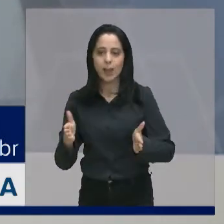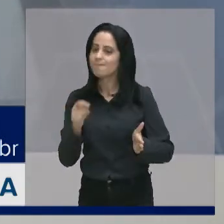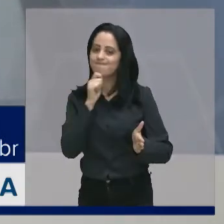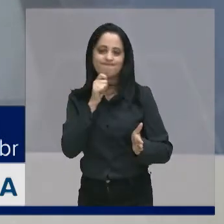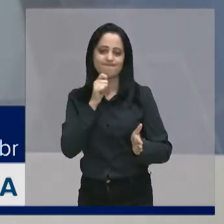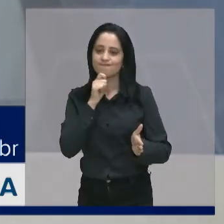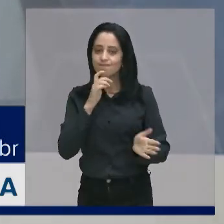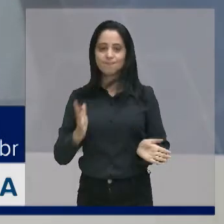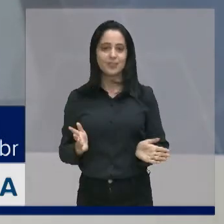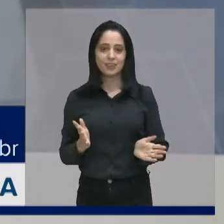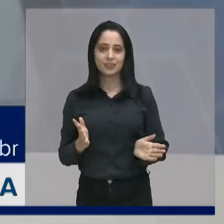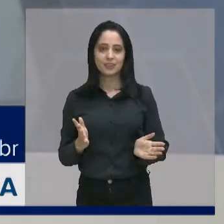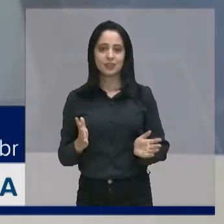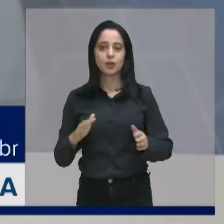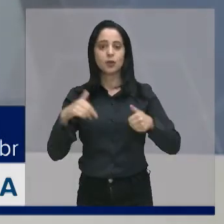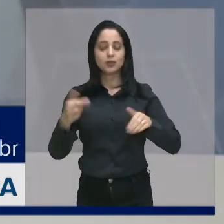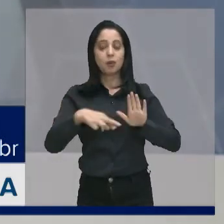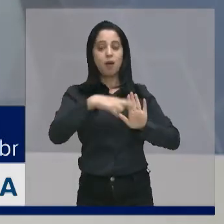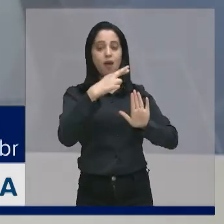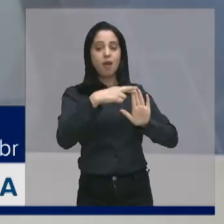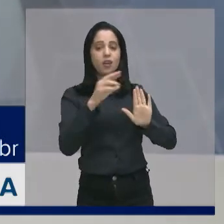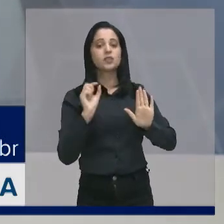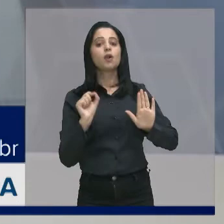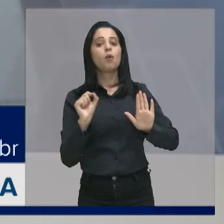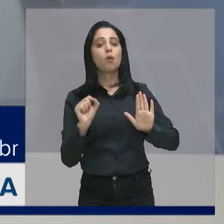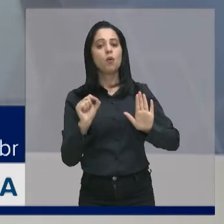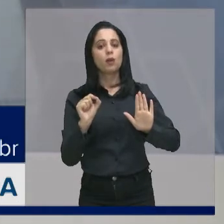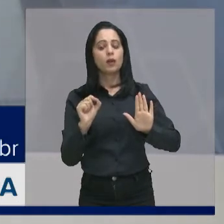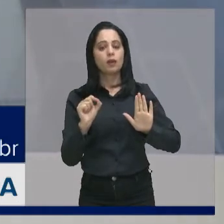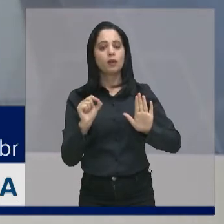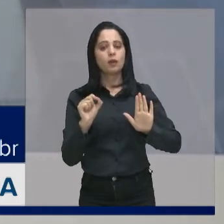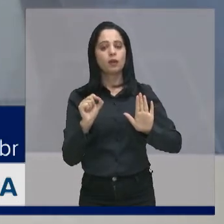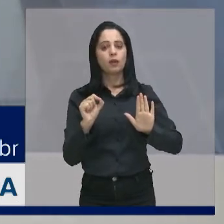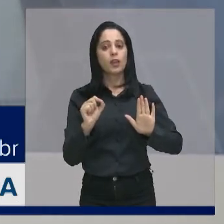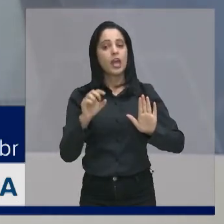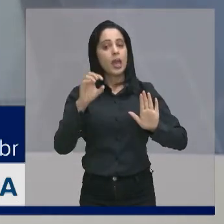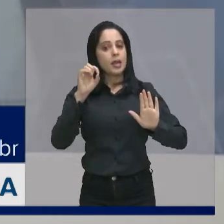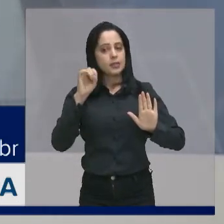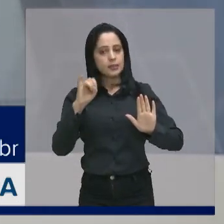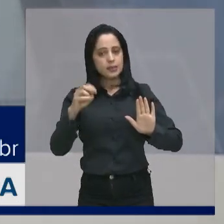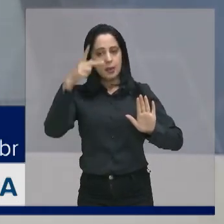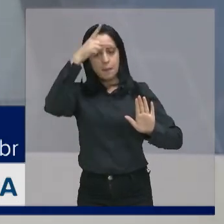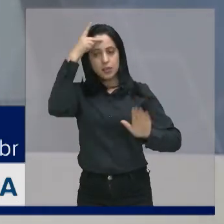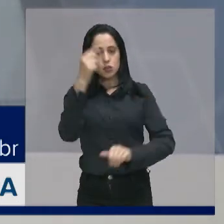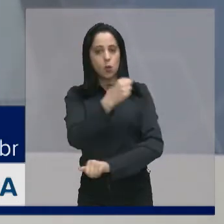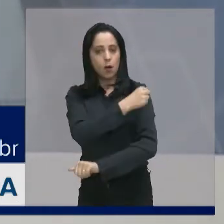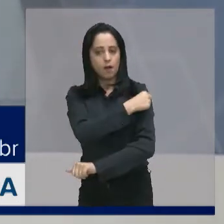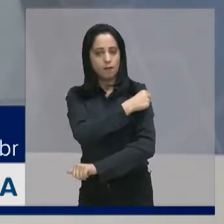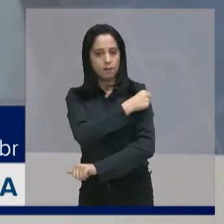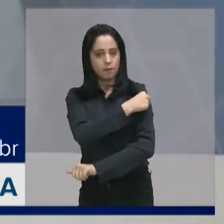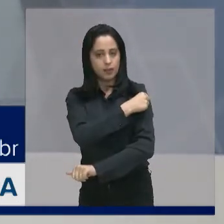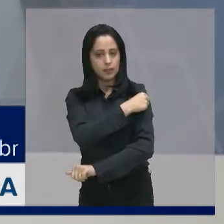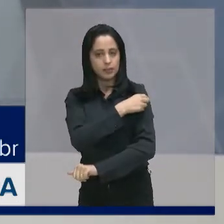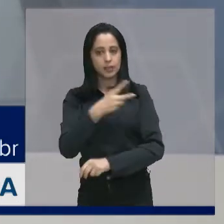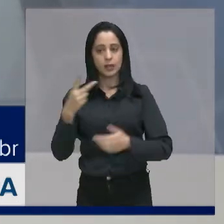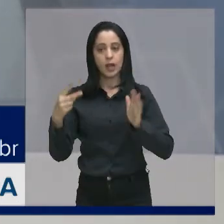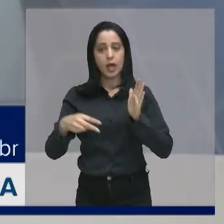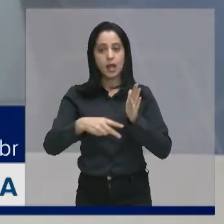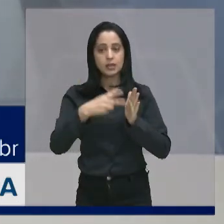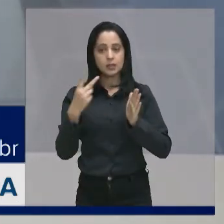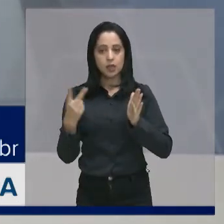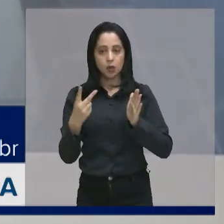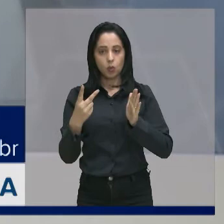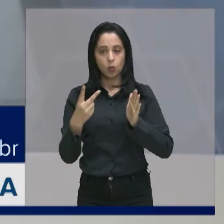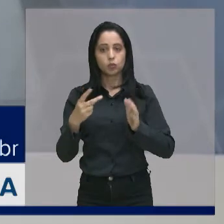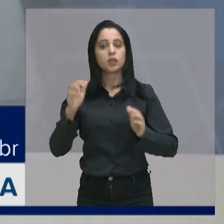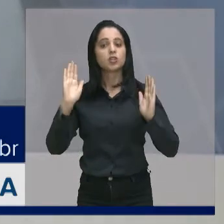servidores com comorbidade só retornariam após 14 dias da aplicação da segunda dose, o que não está acontecendo aqui